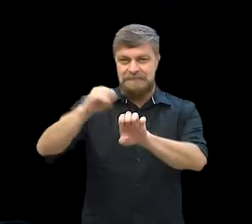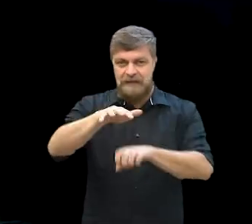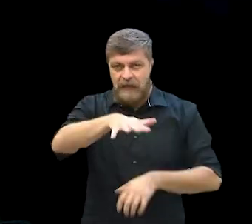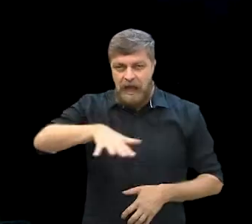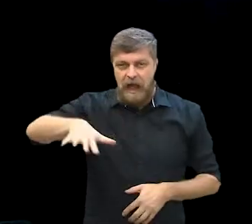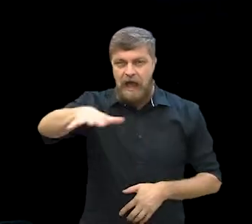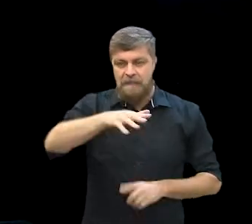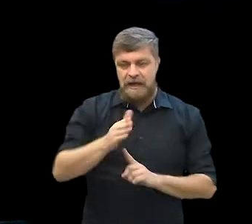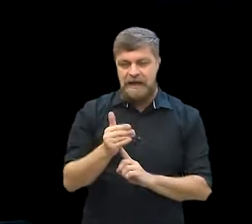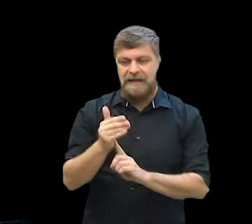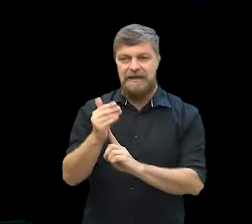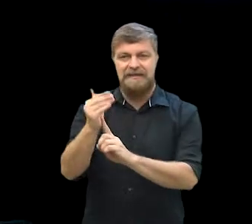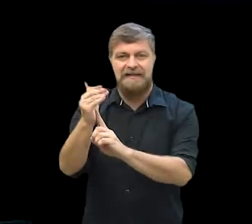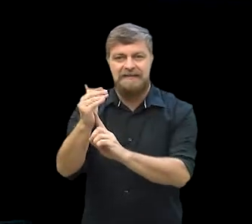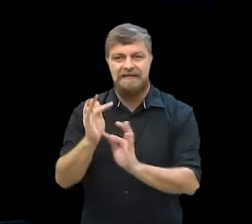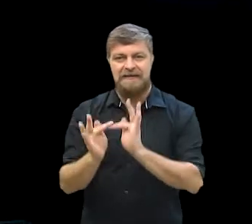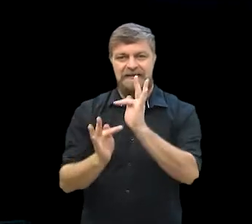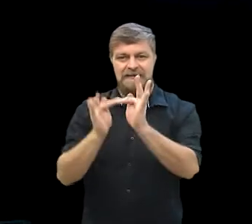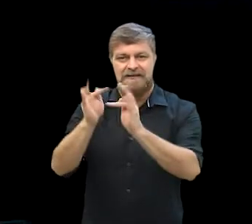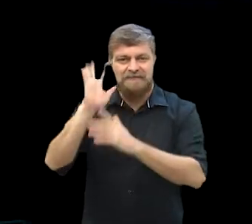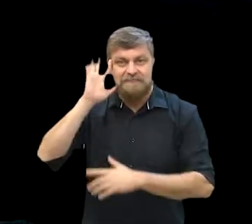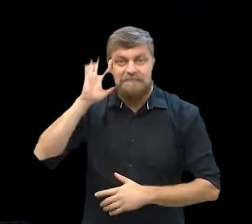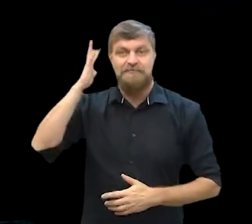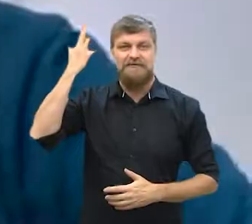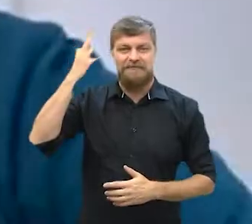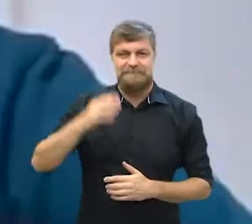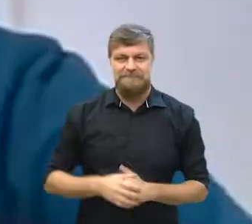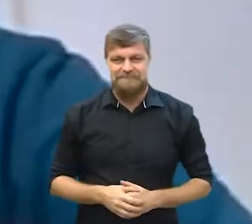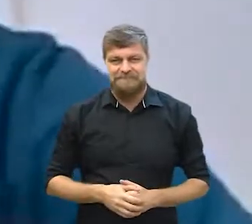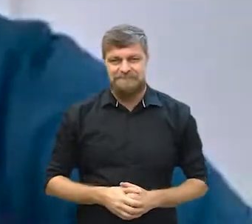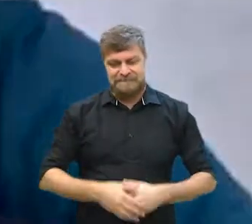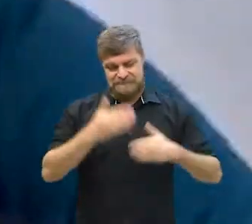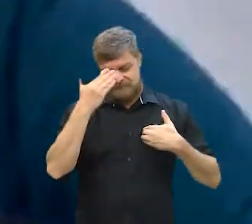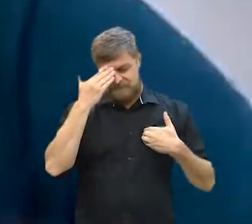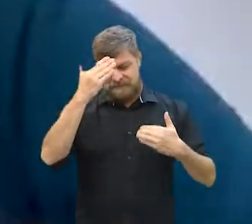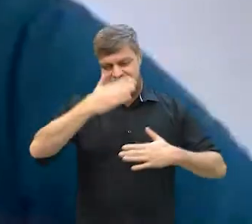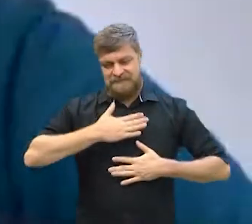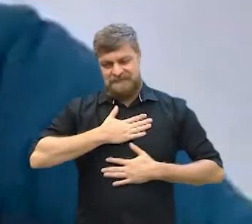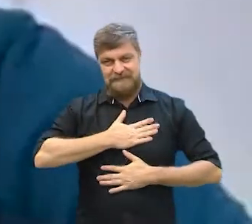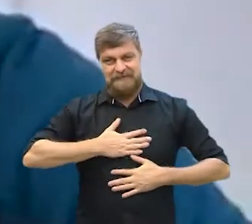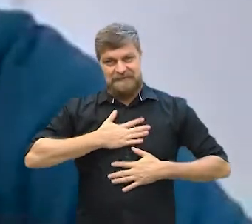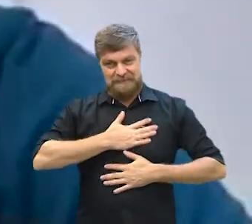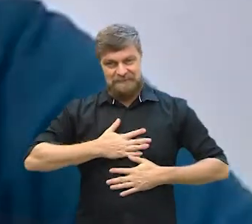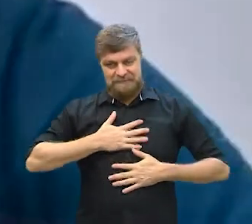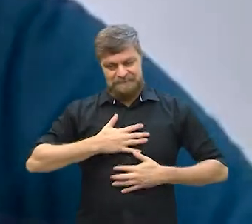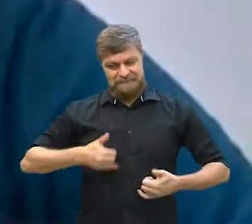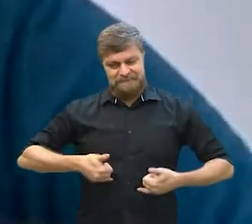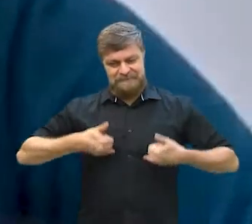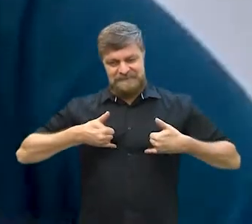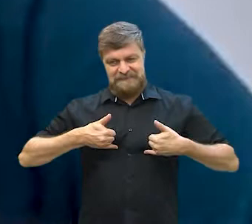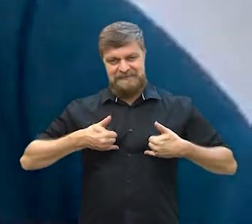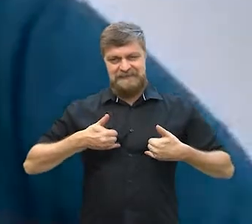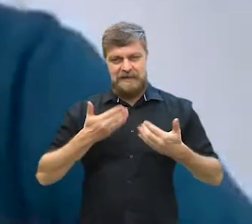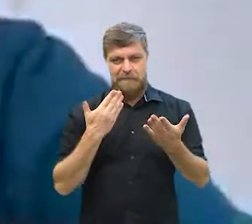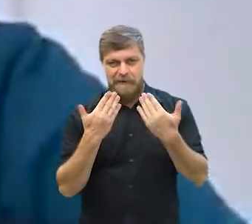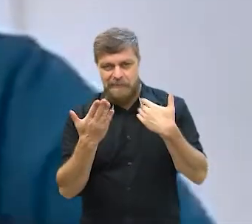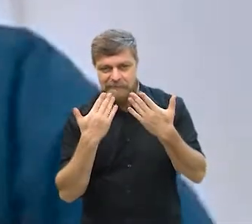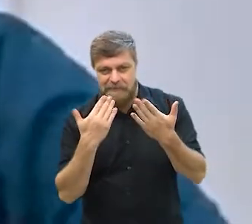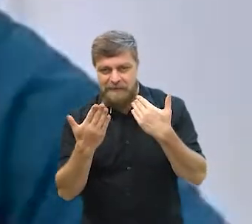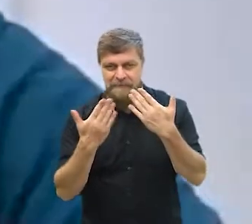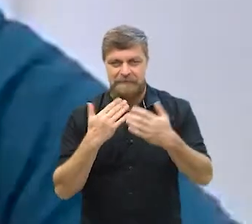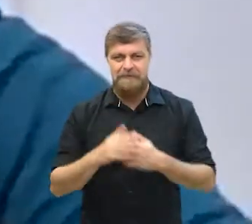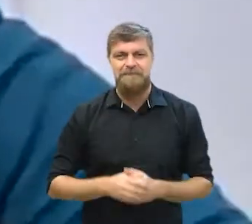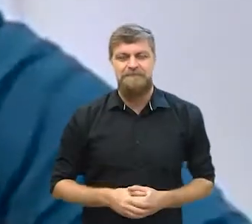empreendedor num negócio de inovação e tecnologia. Seja bem-vindo. Opa, muito obrigado, é um prazer estar falando com vocês.